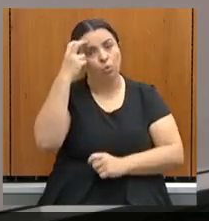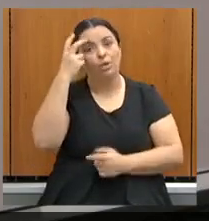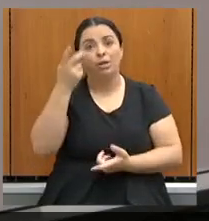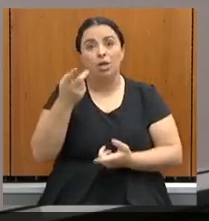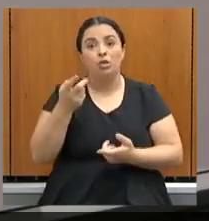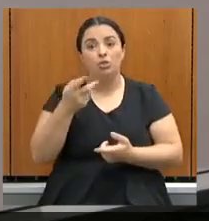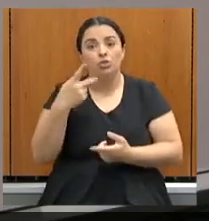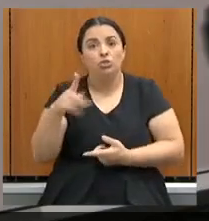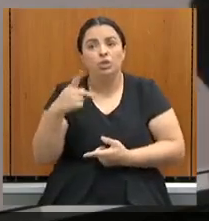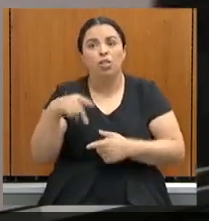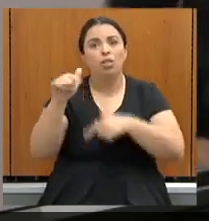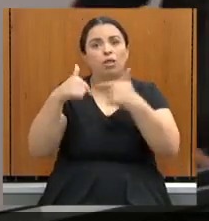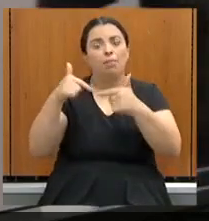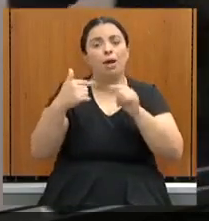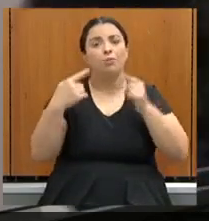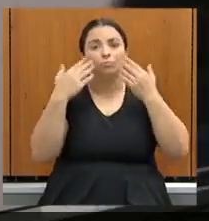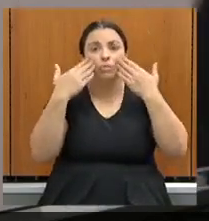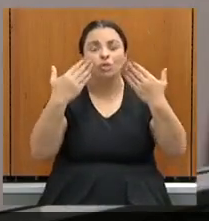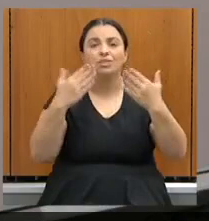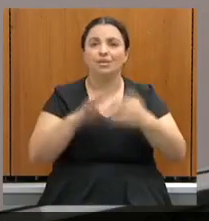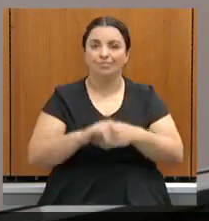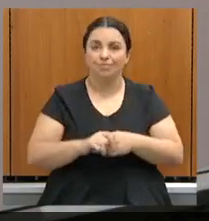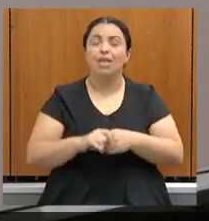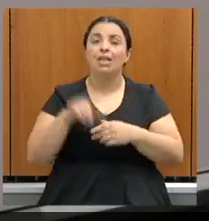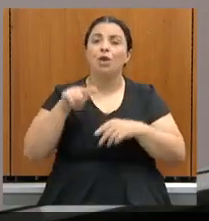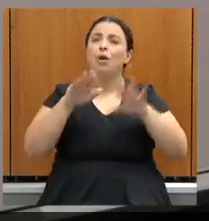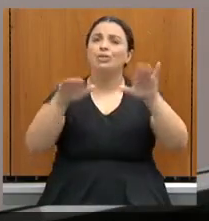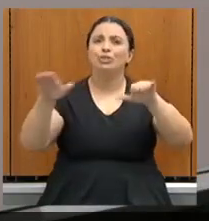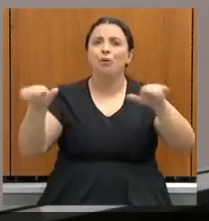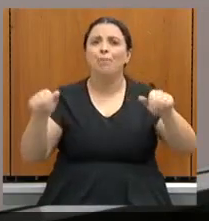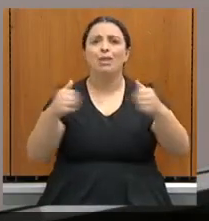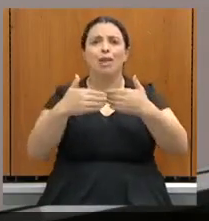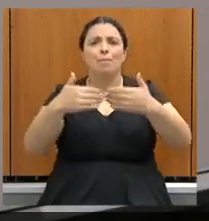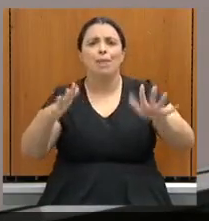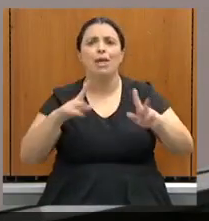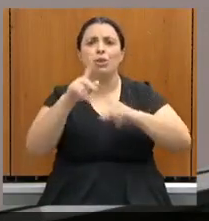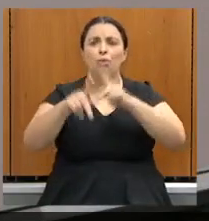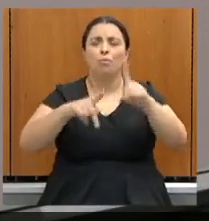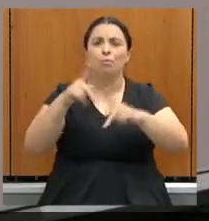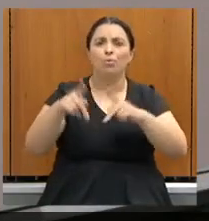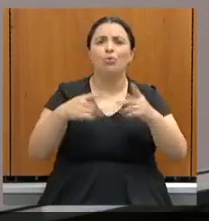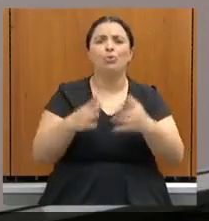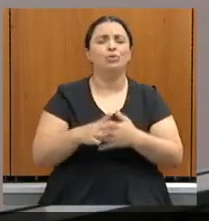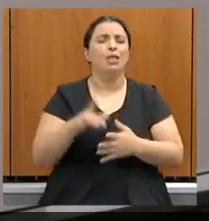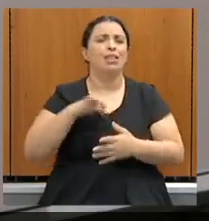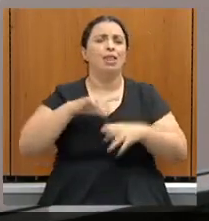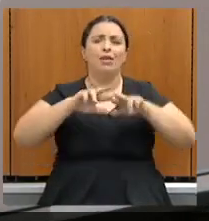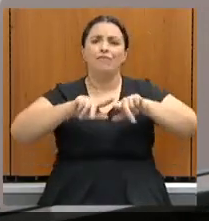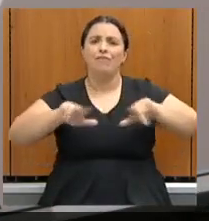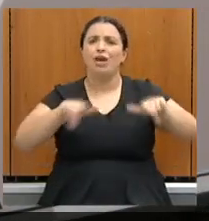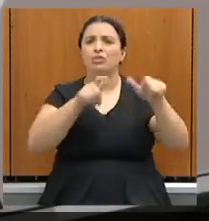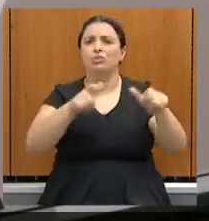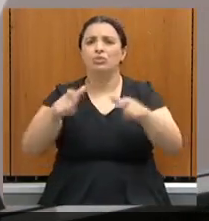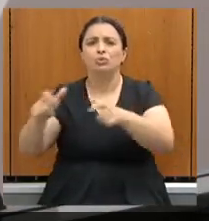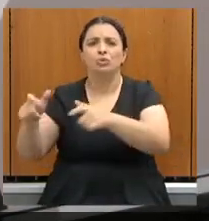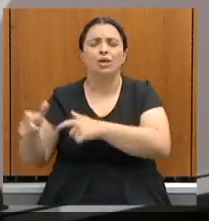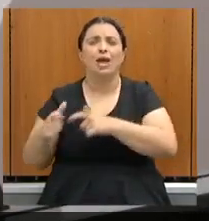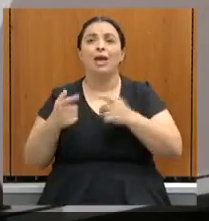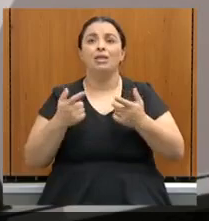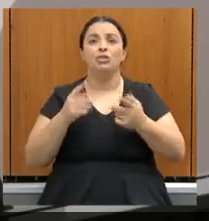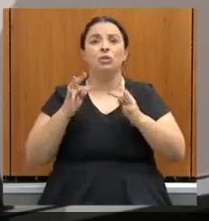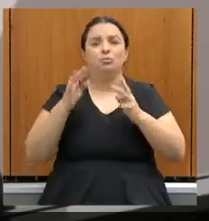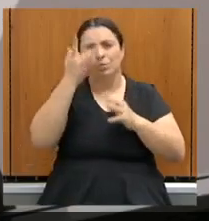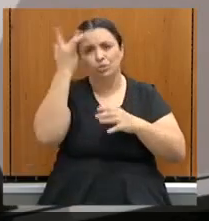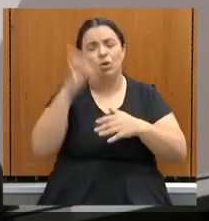Então, há um chamamento público aberto, onde a Rede Minas, Sino Humberto Mauro, Palácio das Artes, todos nós do Sistema Estadual de Cultura,